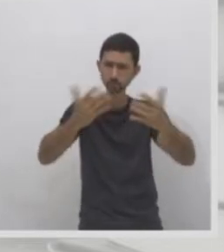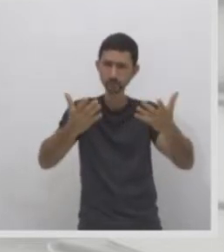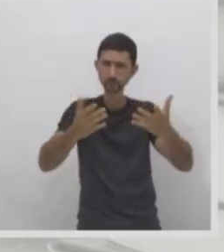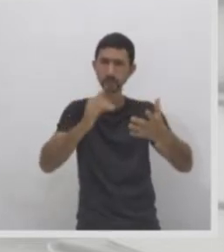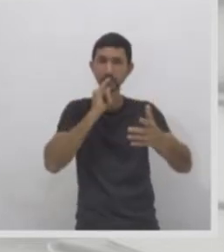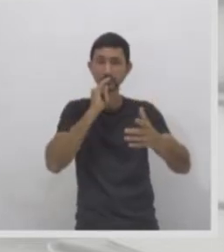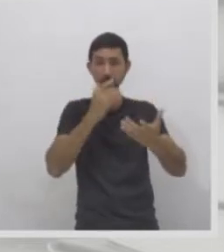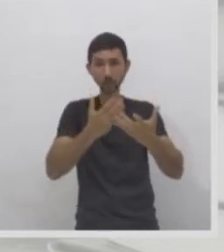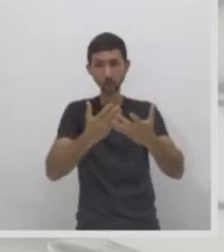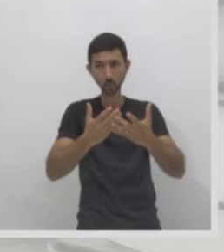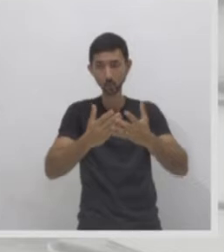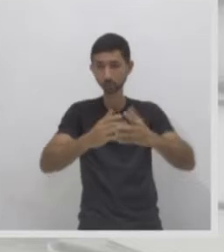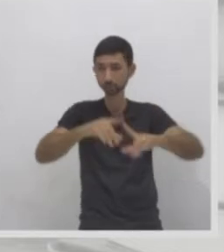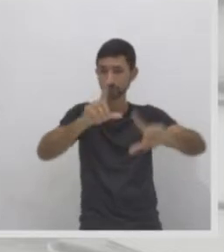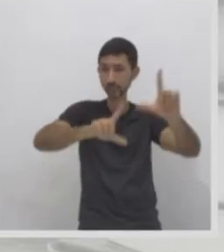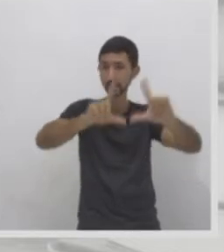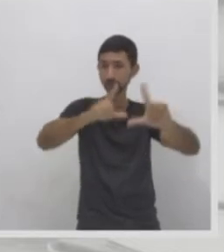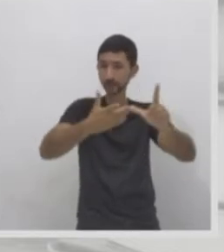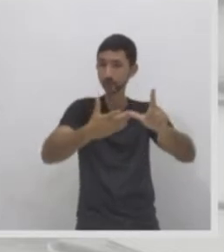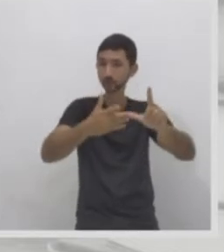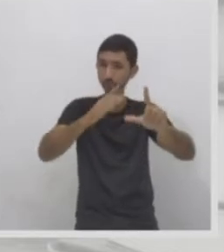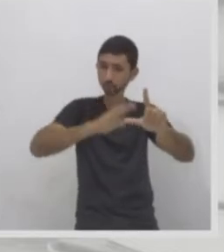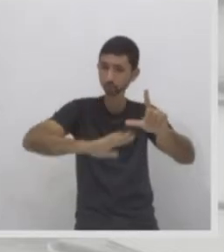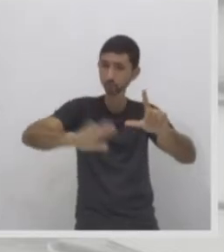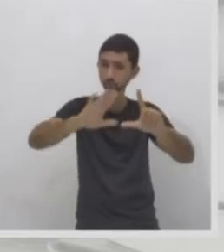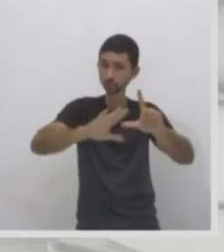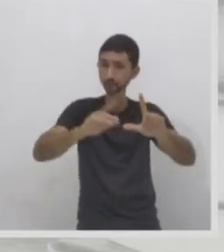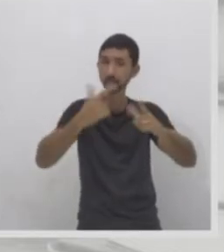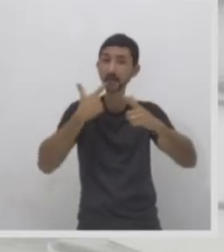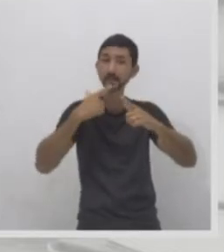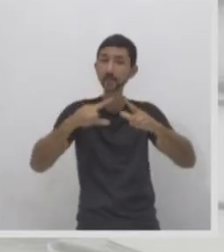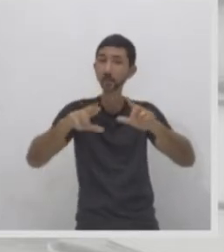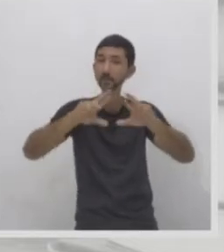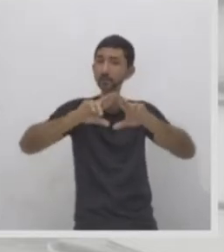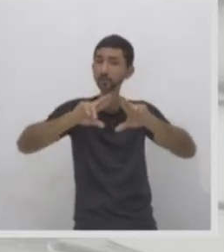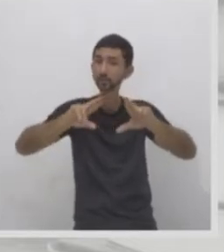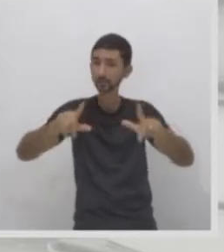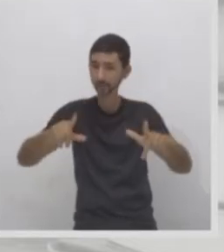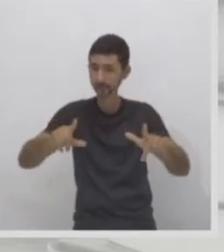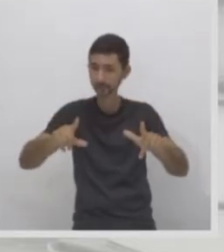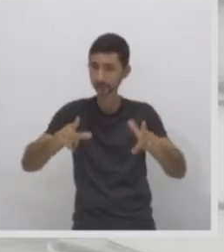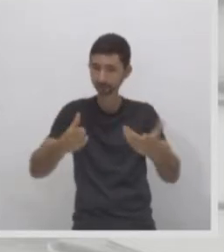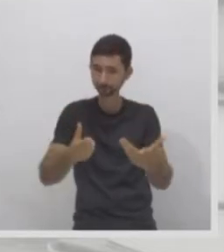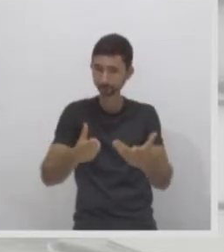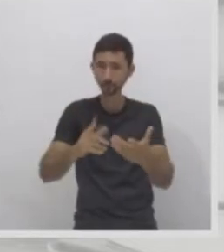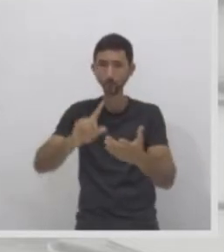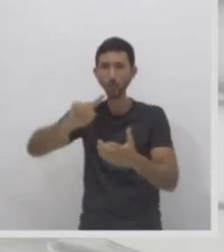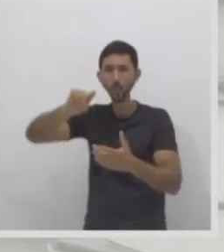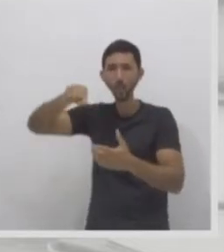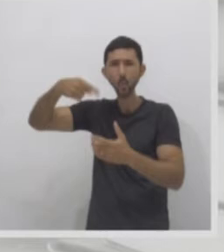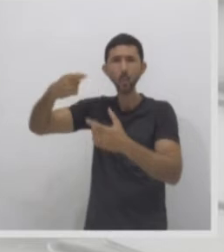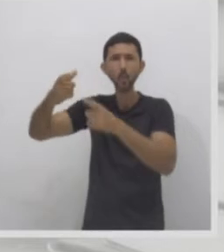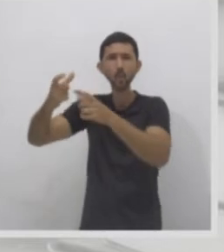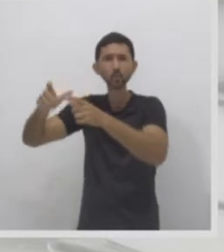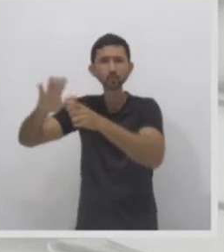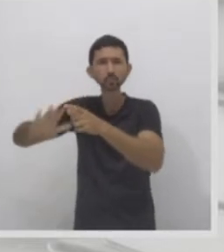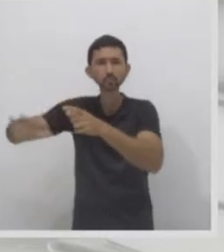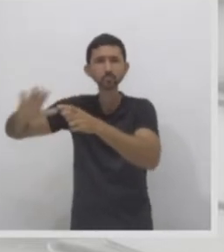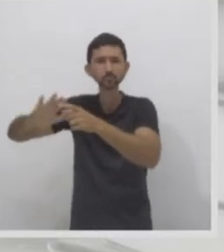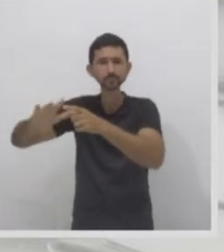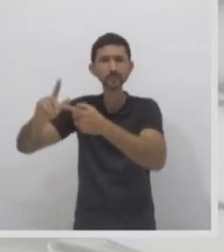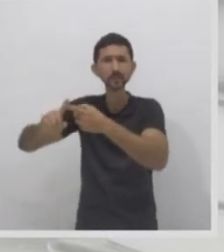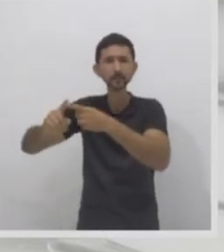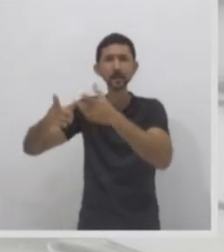comunicação que é mais sério, você vai ter uma forma de linguagem. Quando esse texto ele sai num outro canal, você tem às vezes a